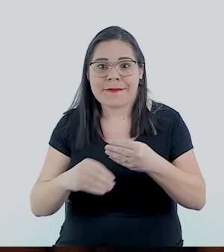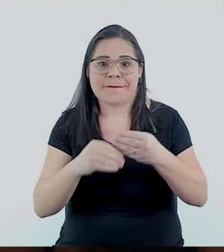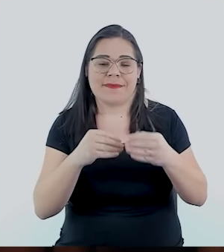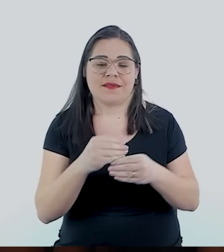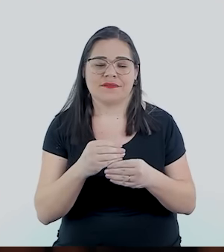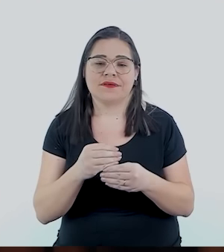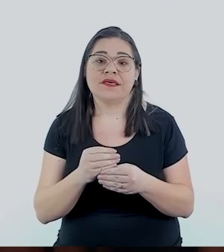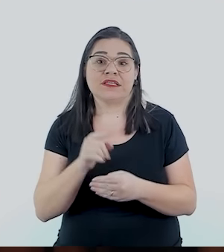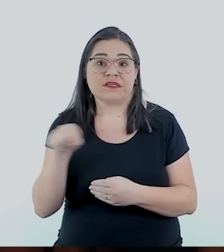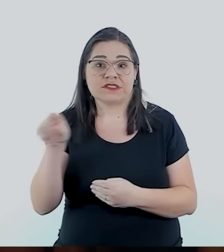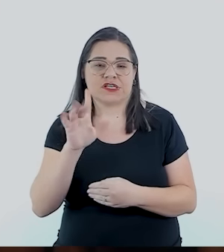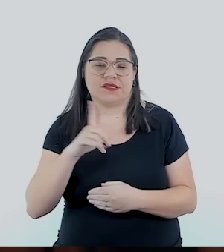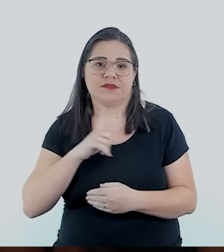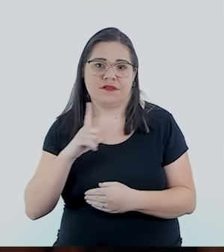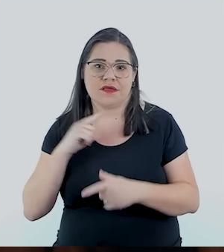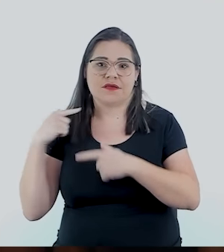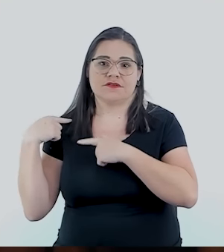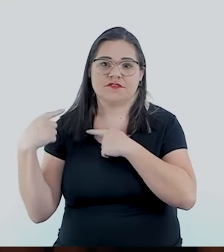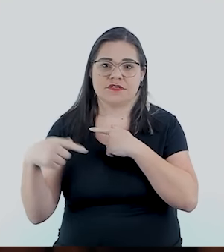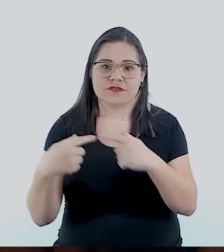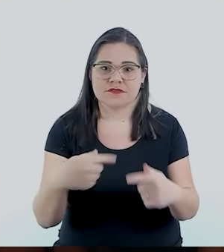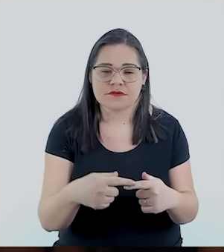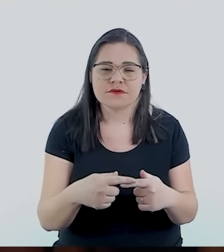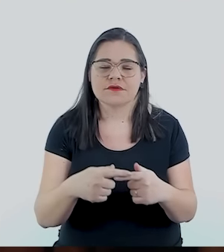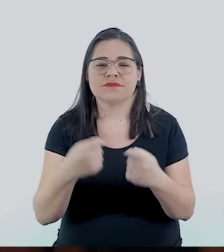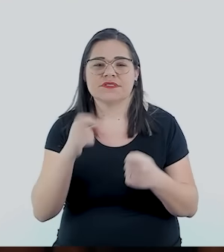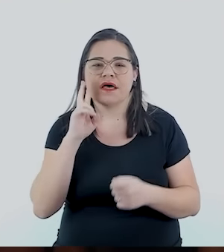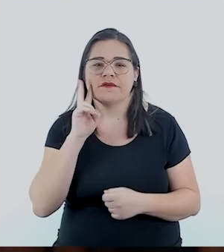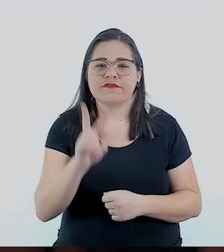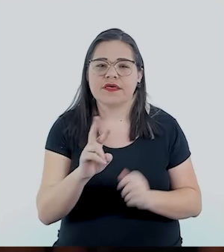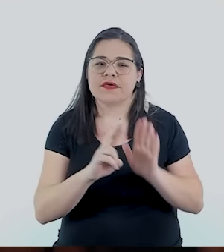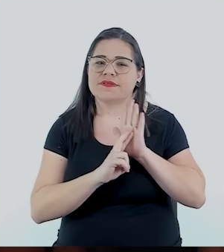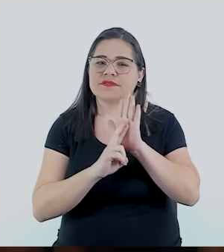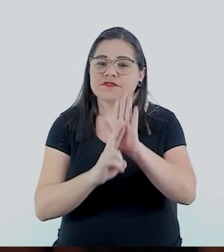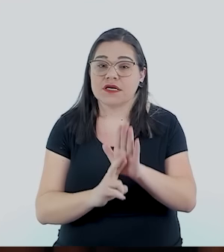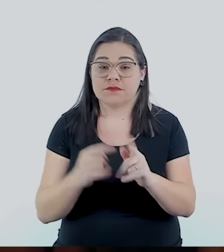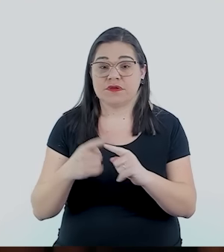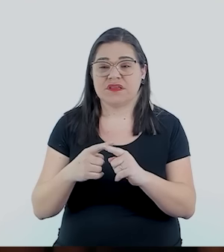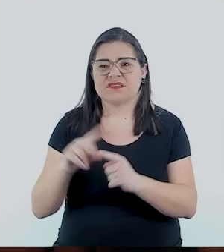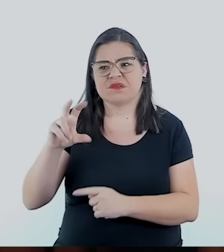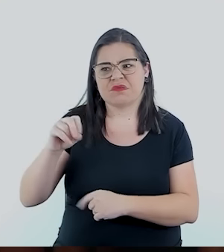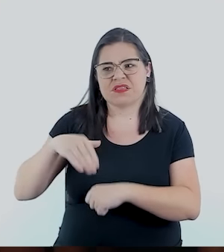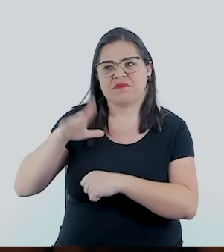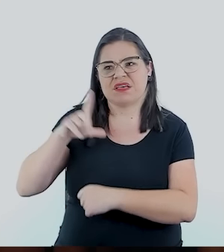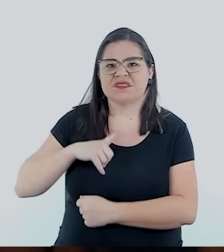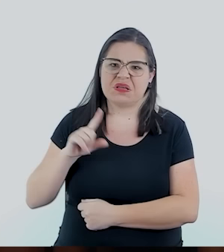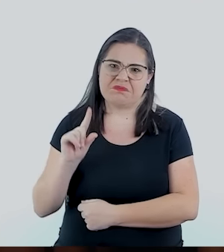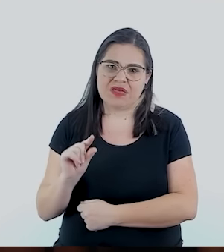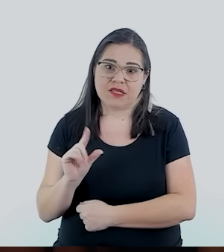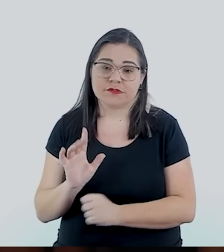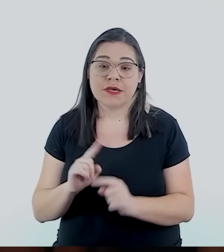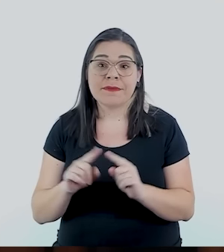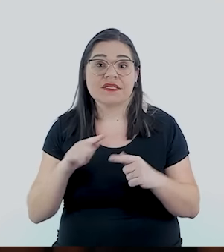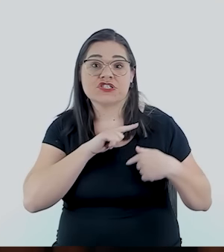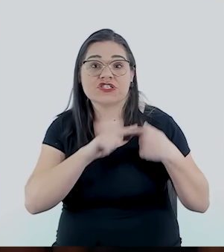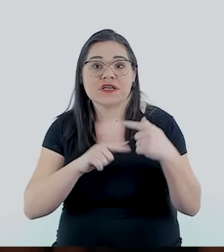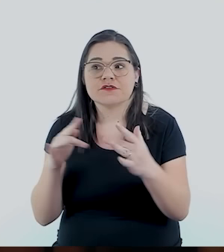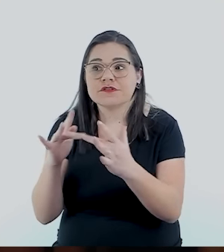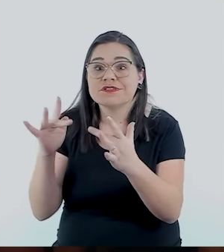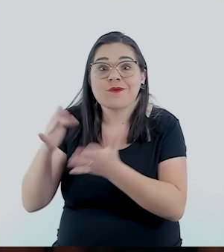ter as gerações né a gente tem que ver a a representatividade geralmente 50 mais tem pouco né mas precisa ter as gerações